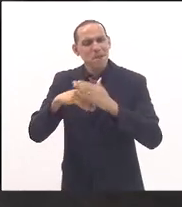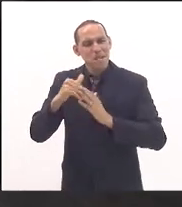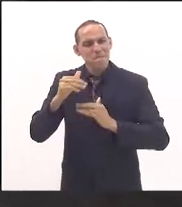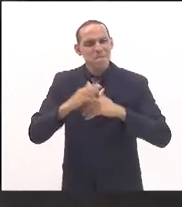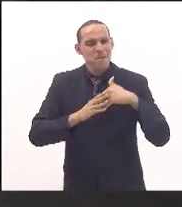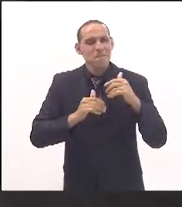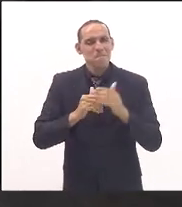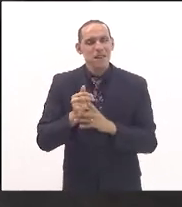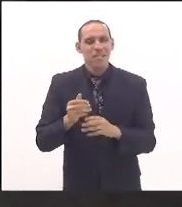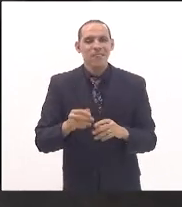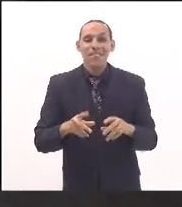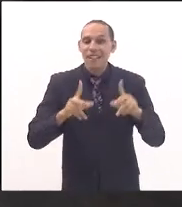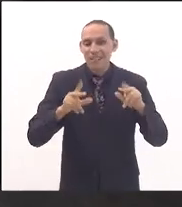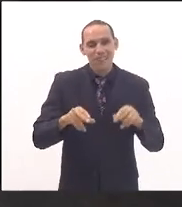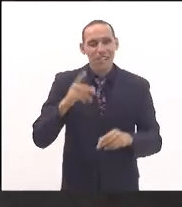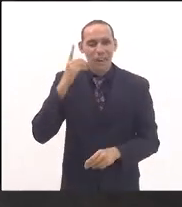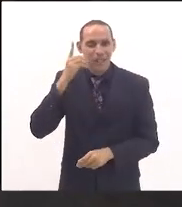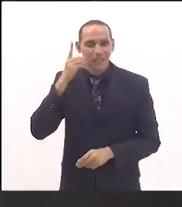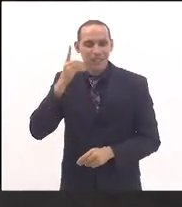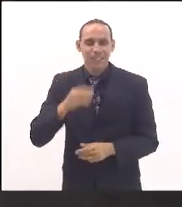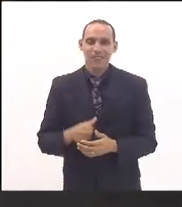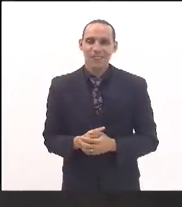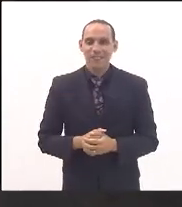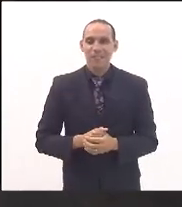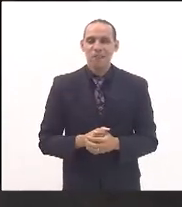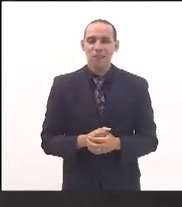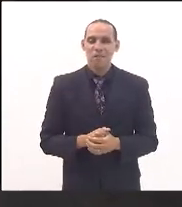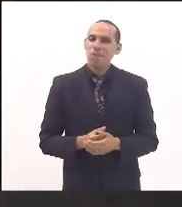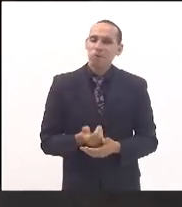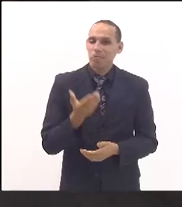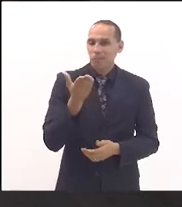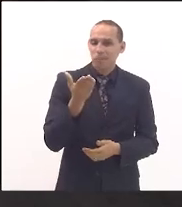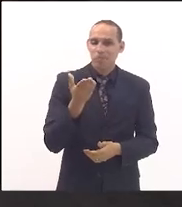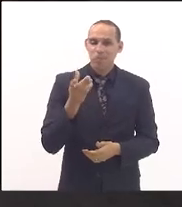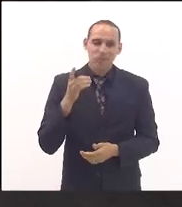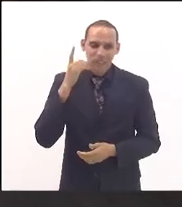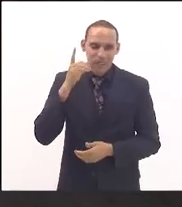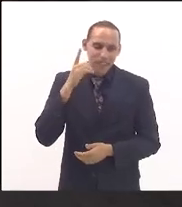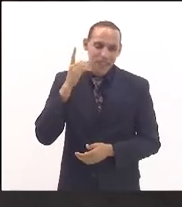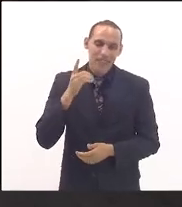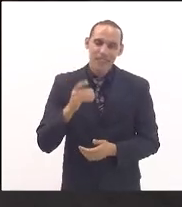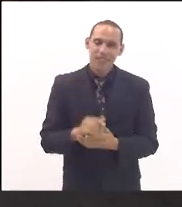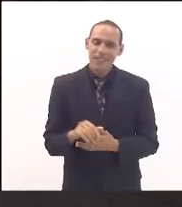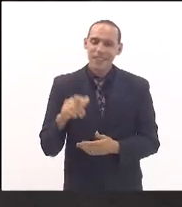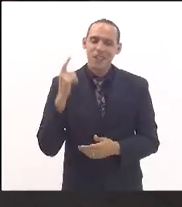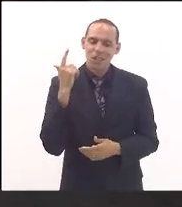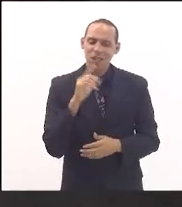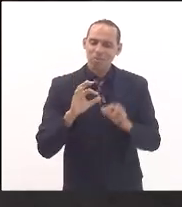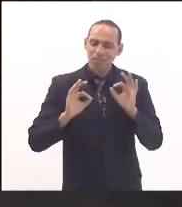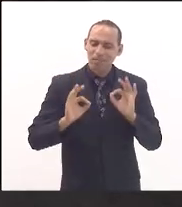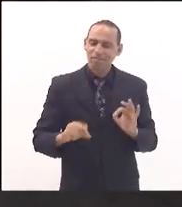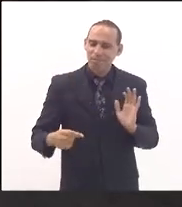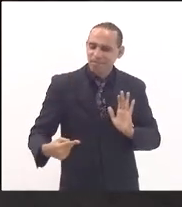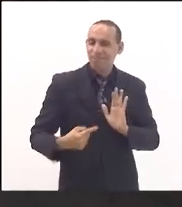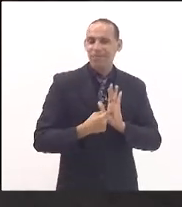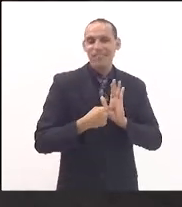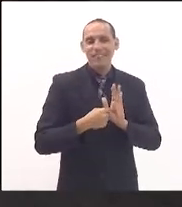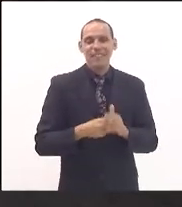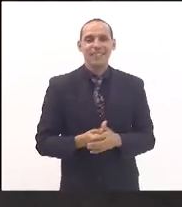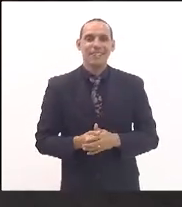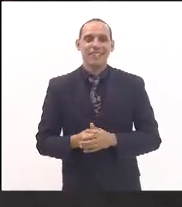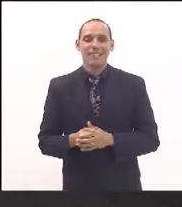competentes quanto o próprio Deputado e eu vou as excelência Acertou em cheio